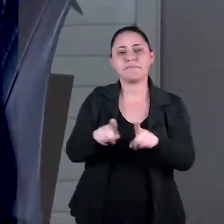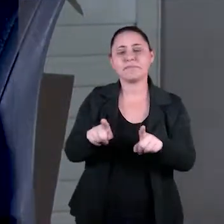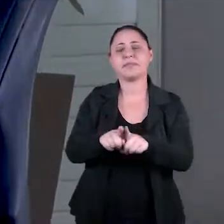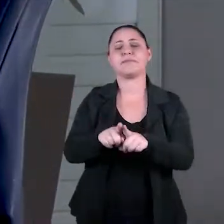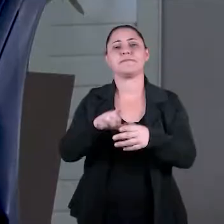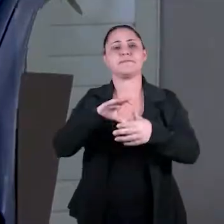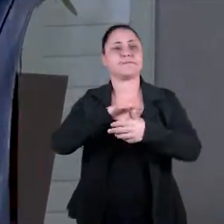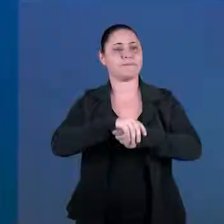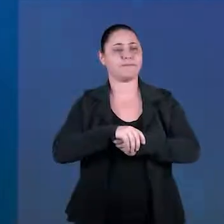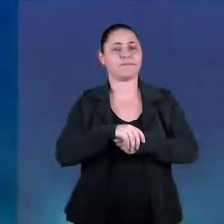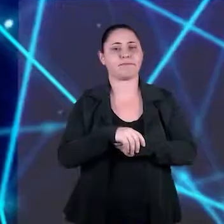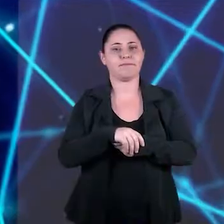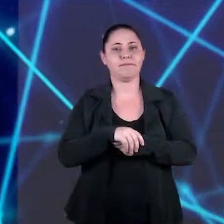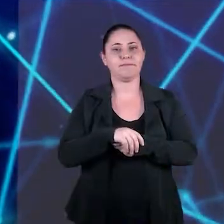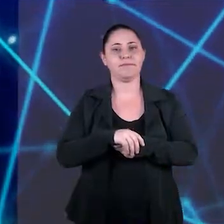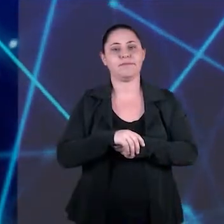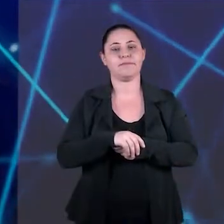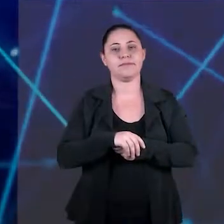uma parcela das mulheres.